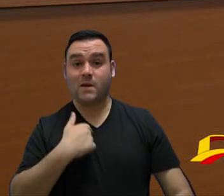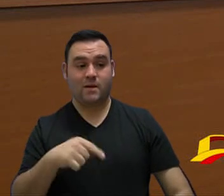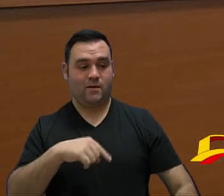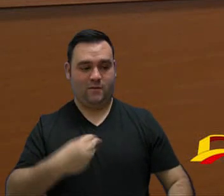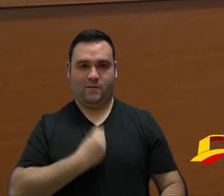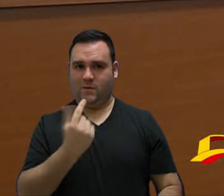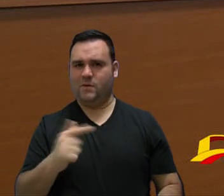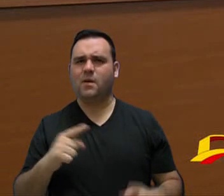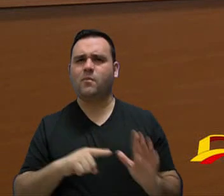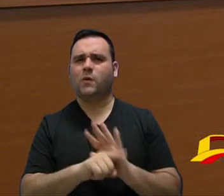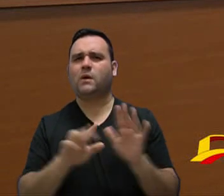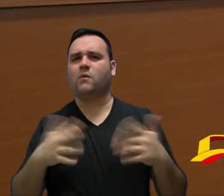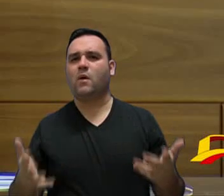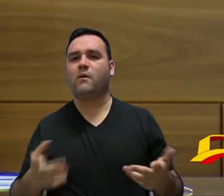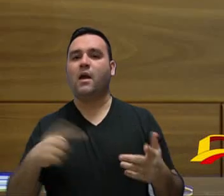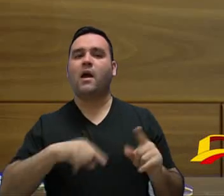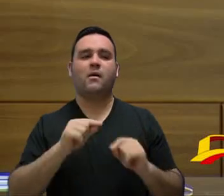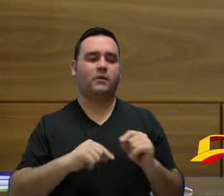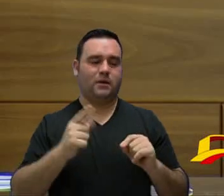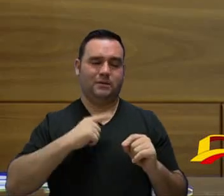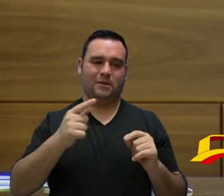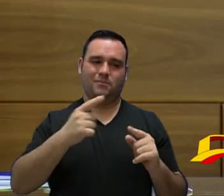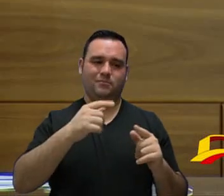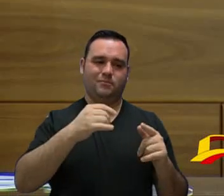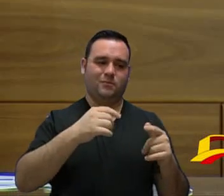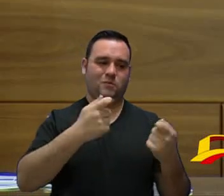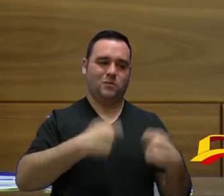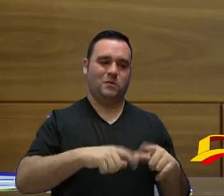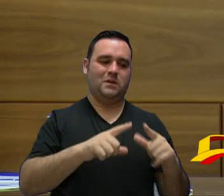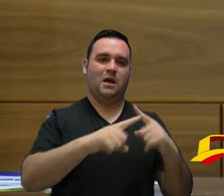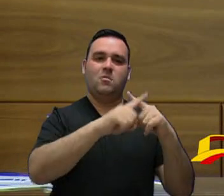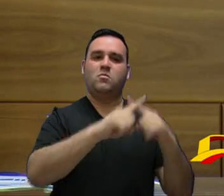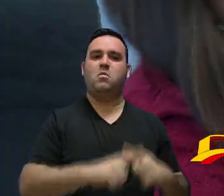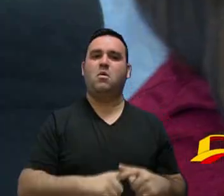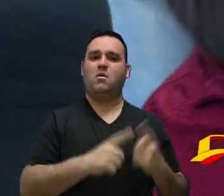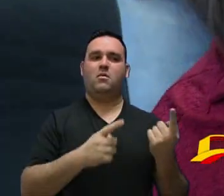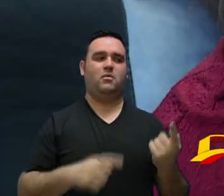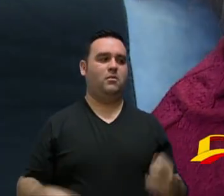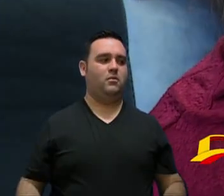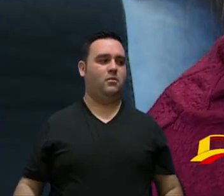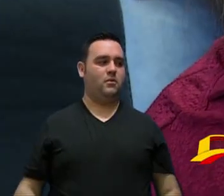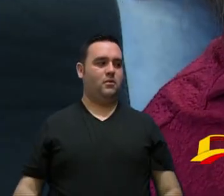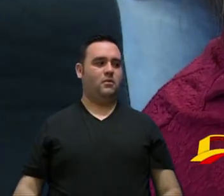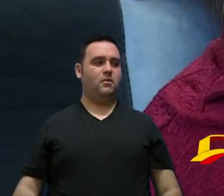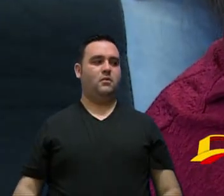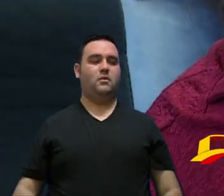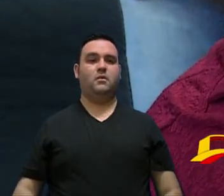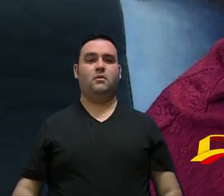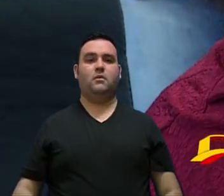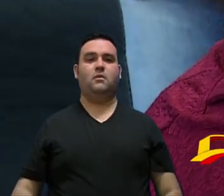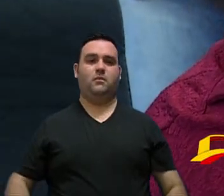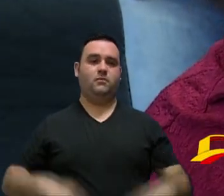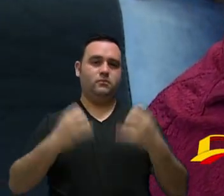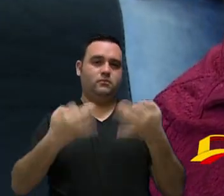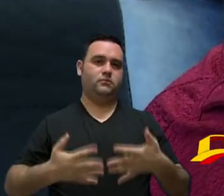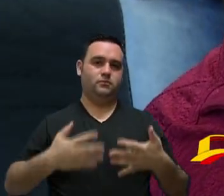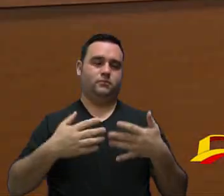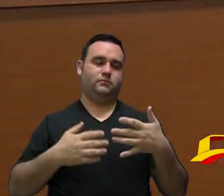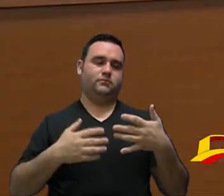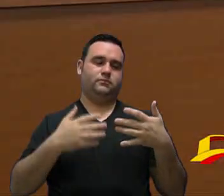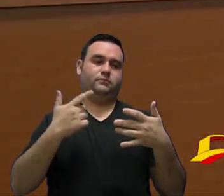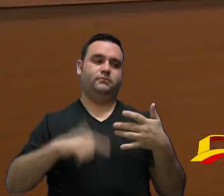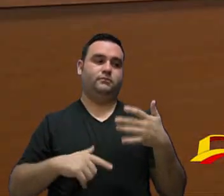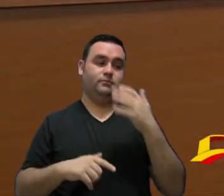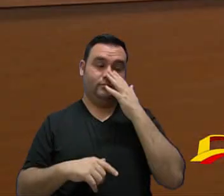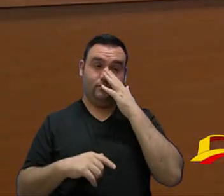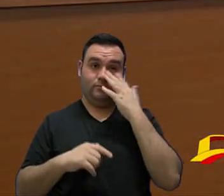tava na sala qual é a pergunta um relação ao processo de dispensa na contratação das ambulâncias explicar de novo aqui então aproveitar